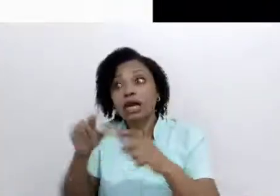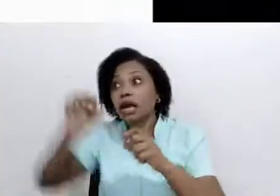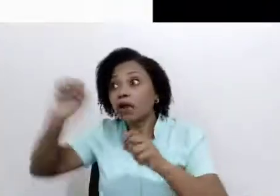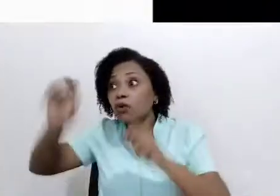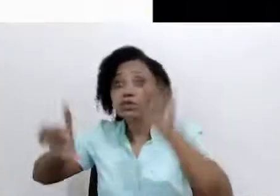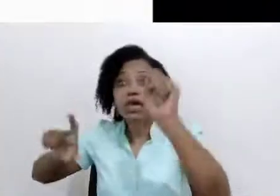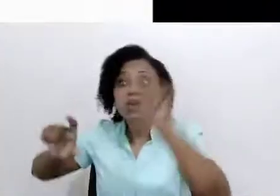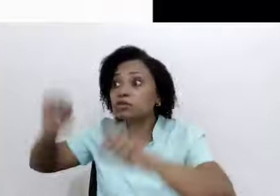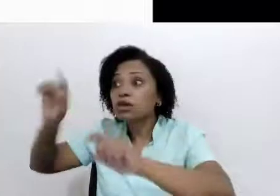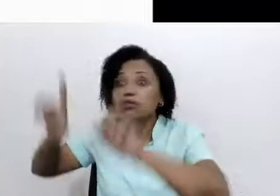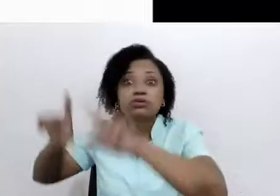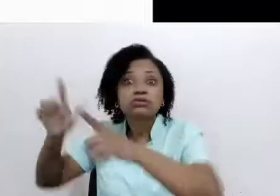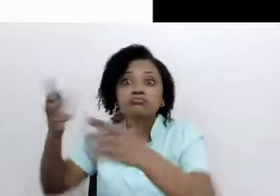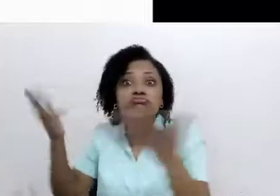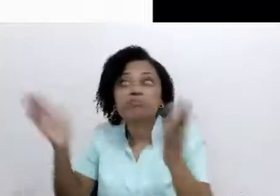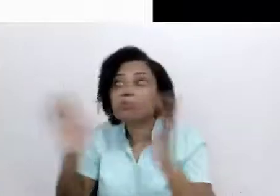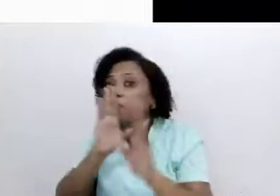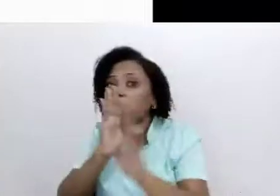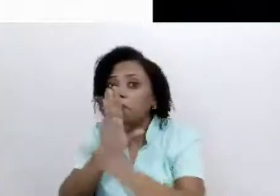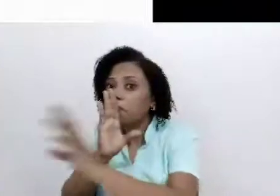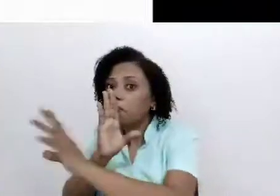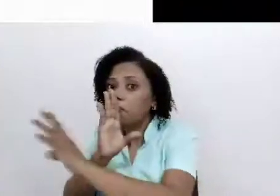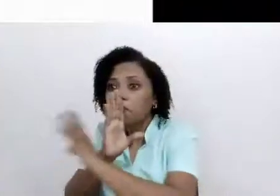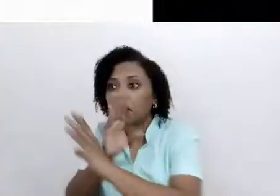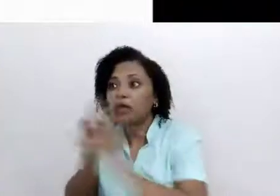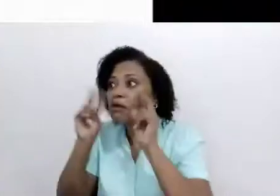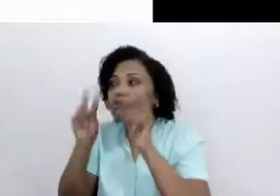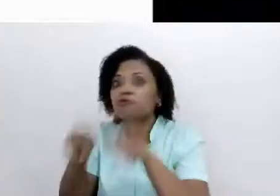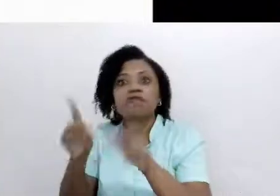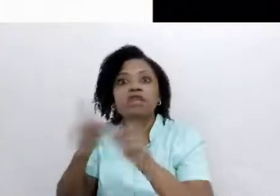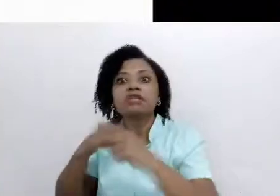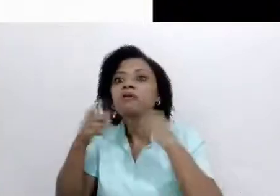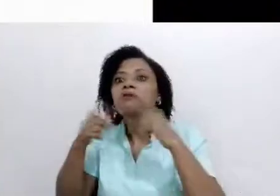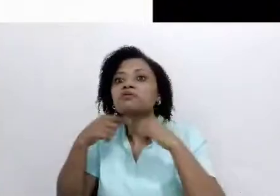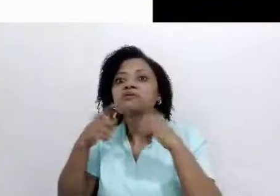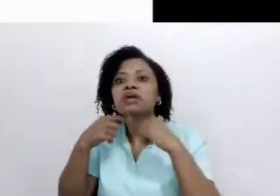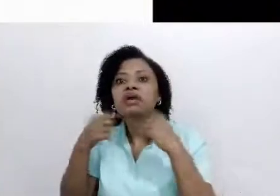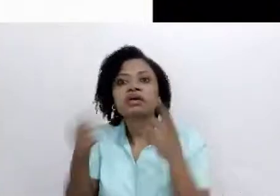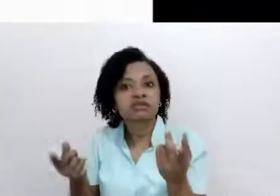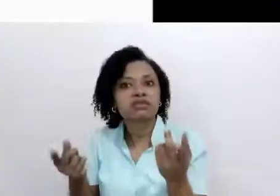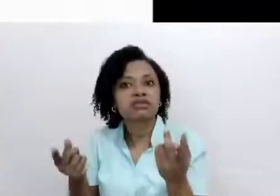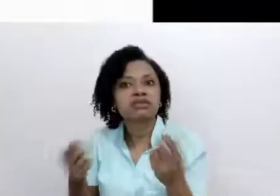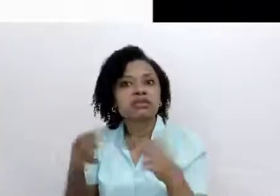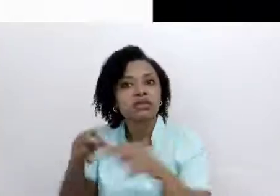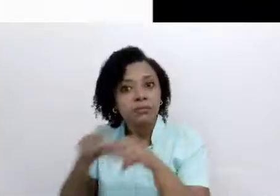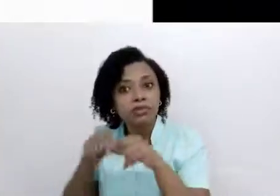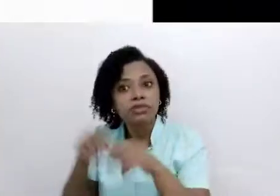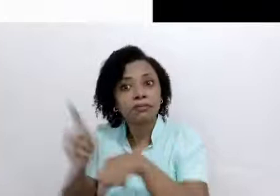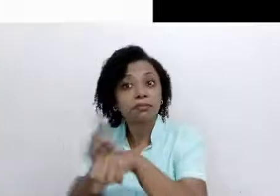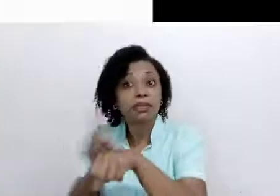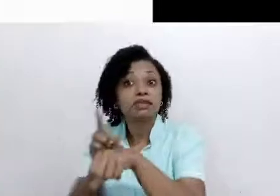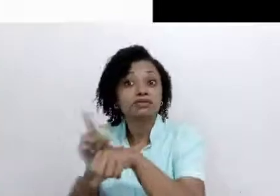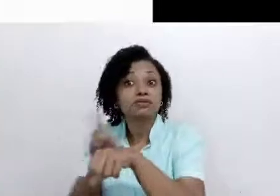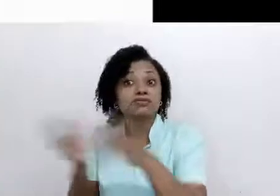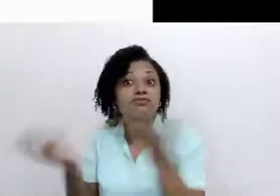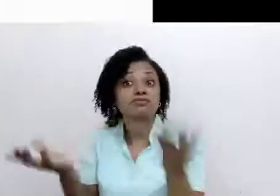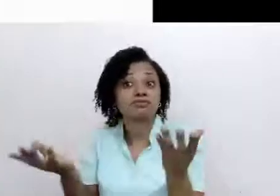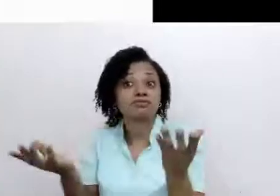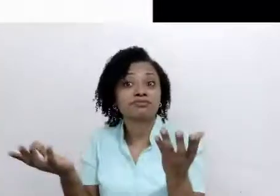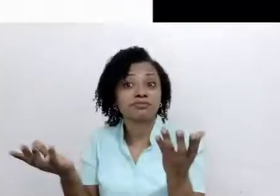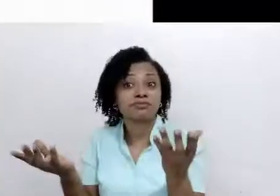as luzes. Se esse objeto não reflete nenhuma luz, a gente não consegue enxergá-lo. Então ele vai ser